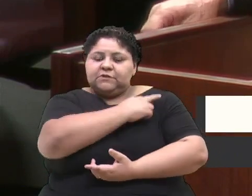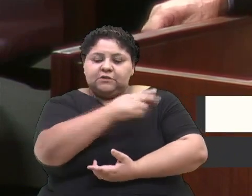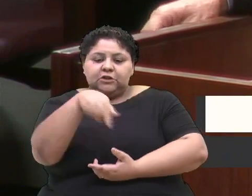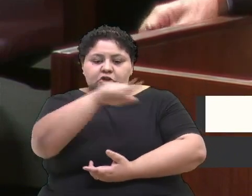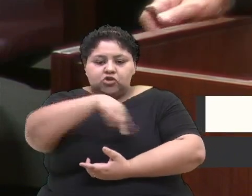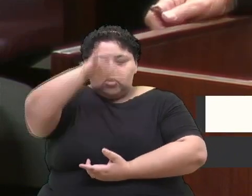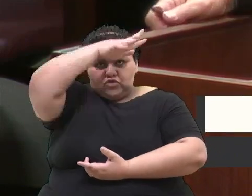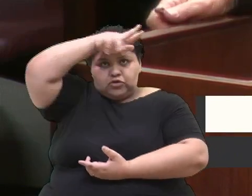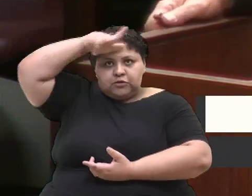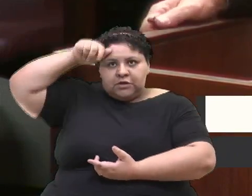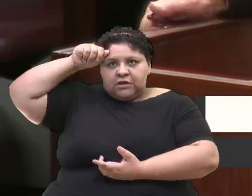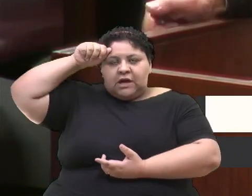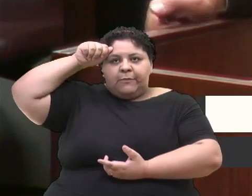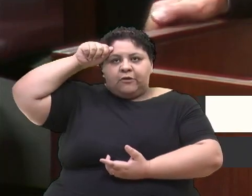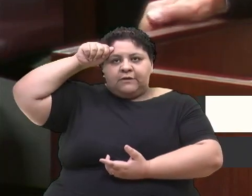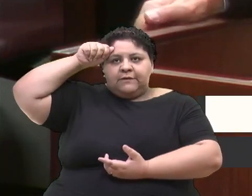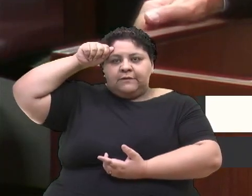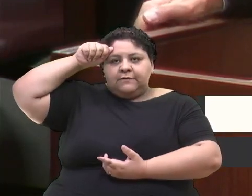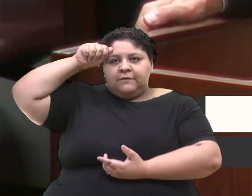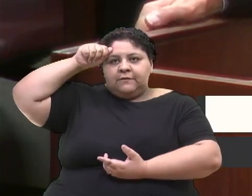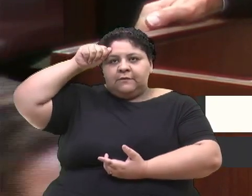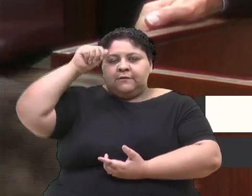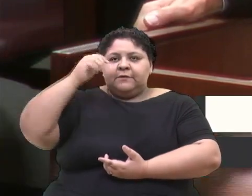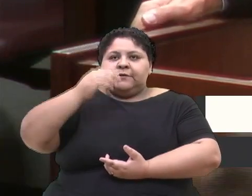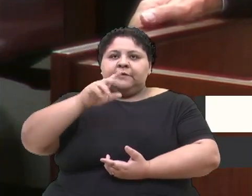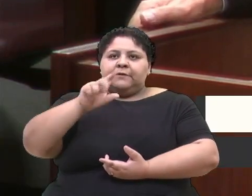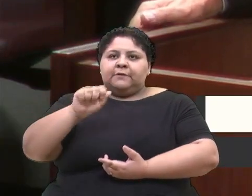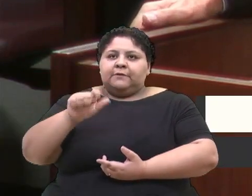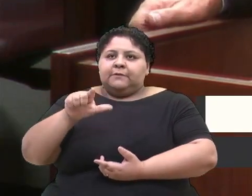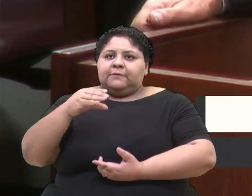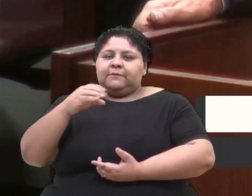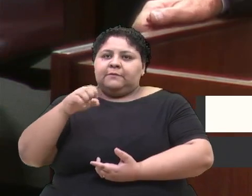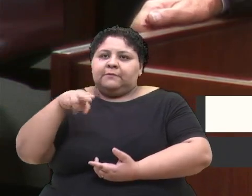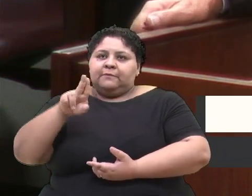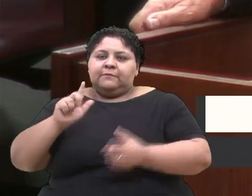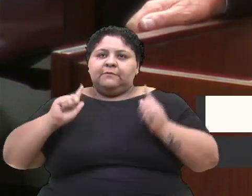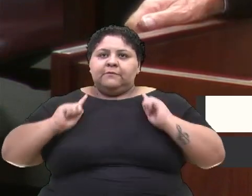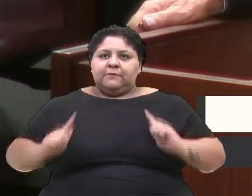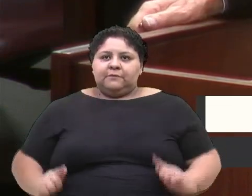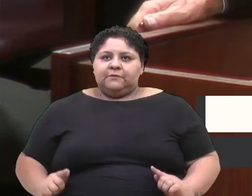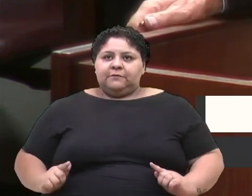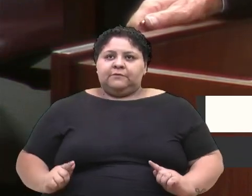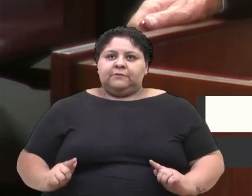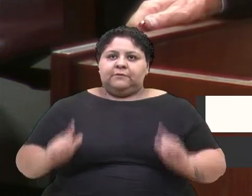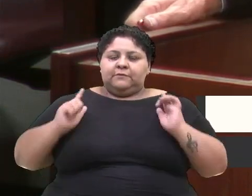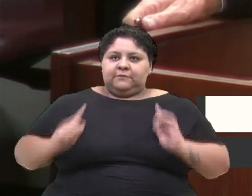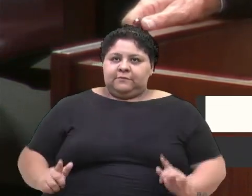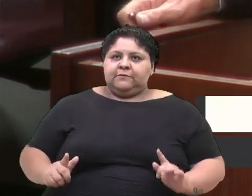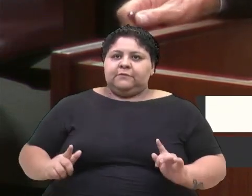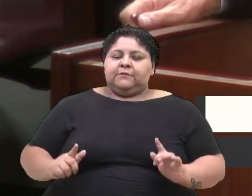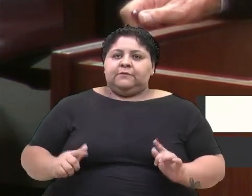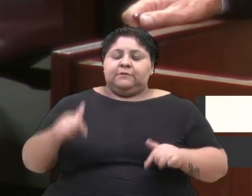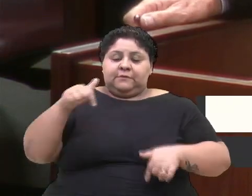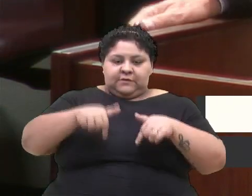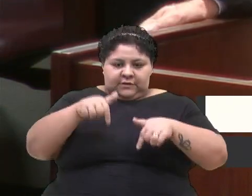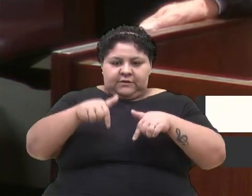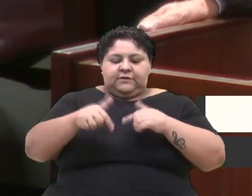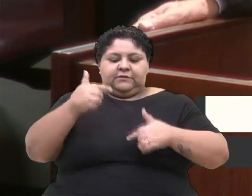prefeito municipal, senhor Alceu Tomé, gerente operacional da Adcointer